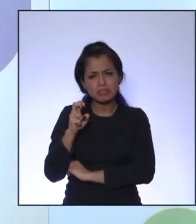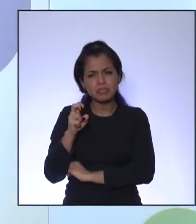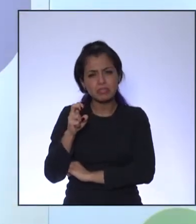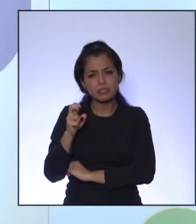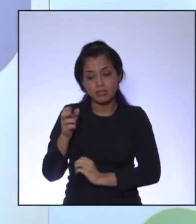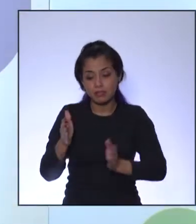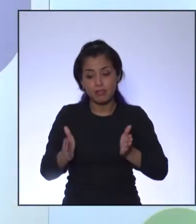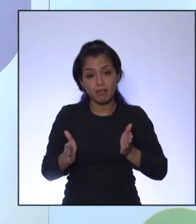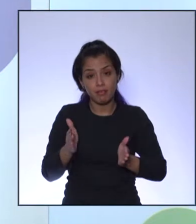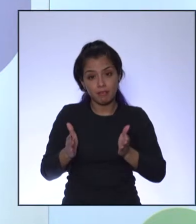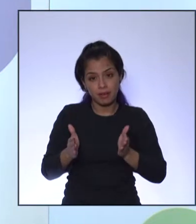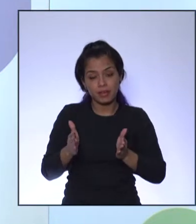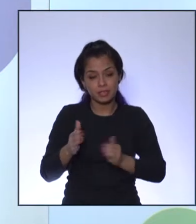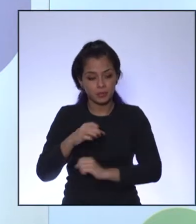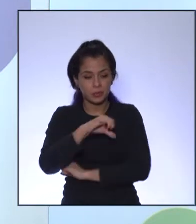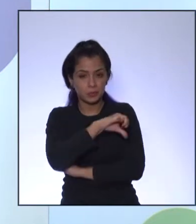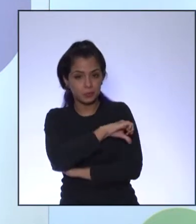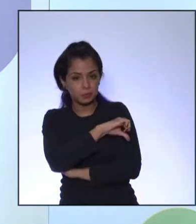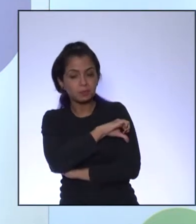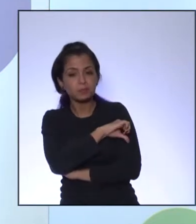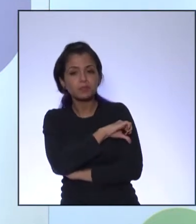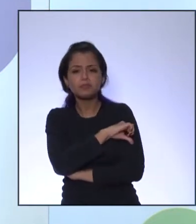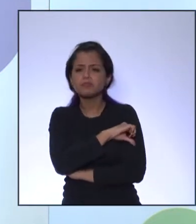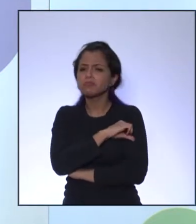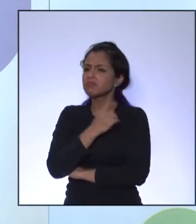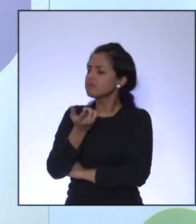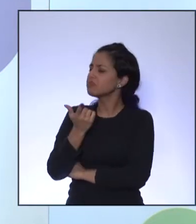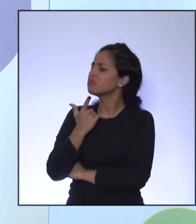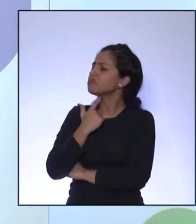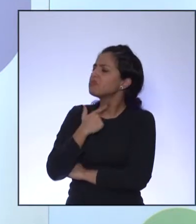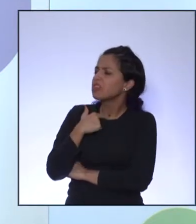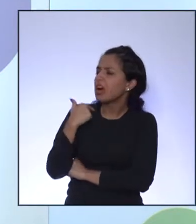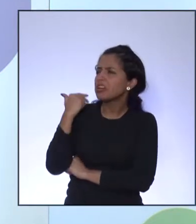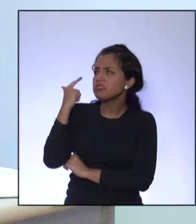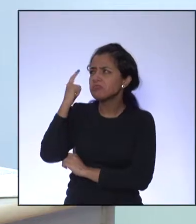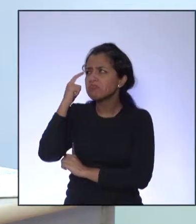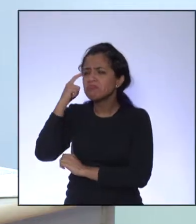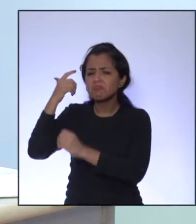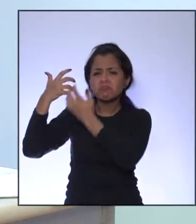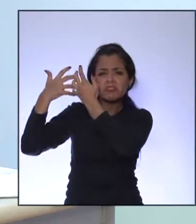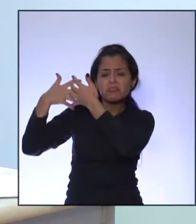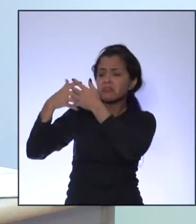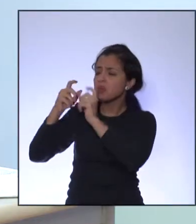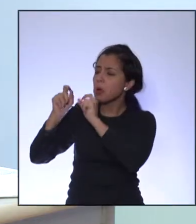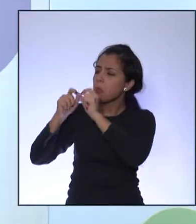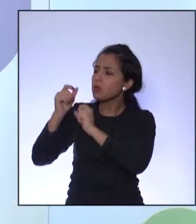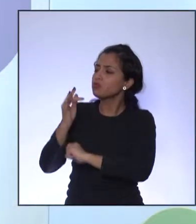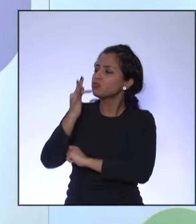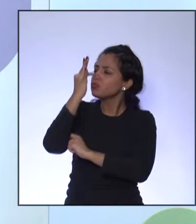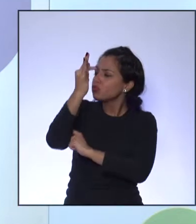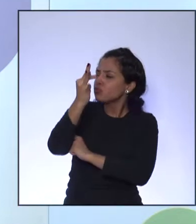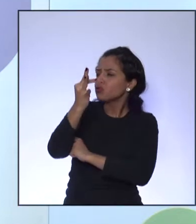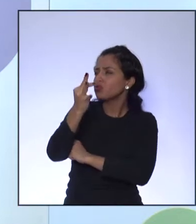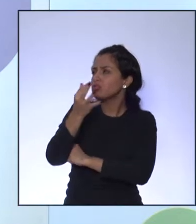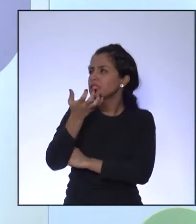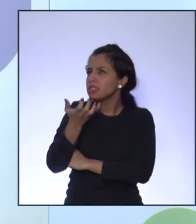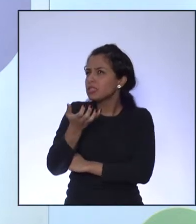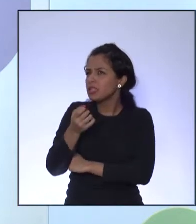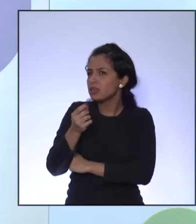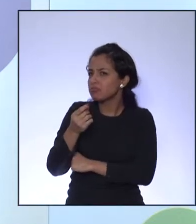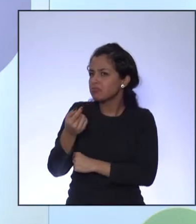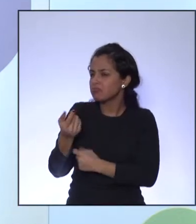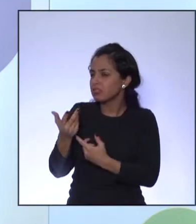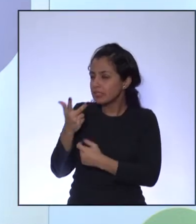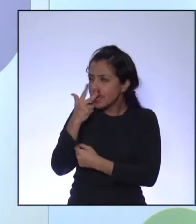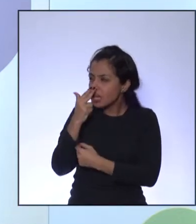faixa etária do 9º ano. O que você pensava? No que você gostaria de ser quando crescer? Você acha que essas